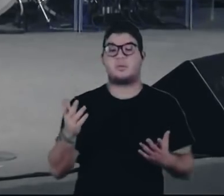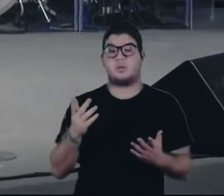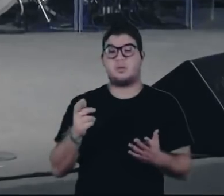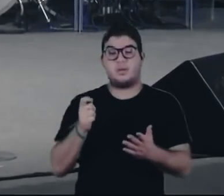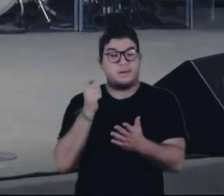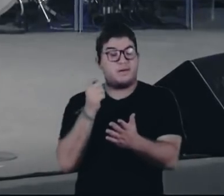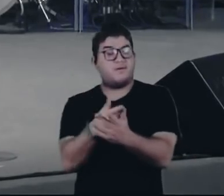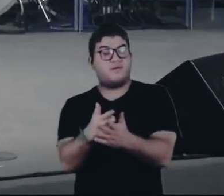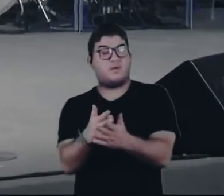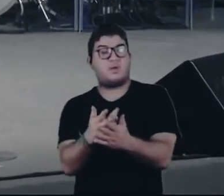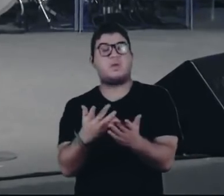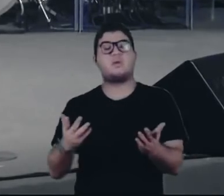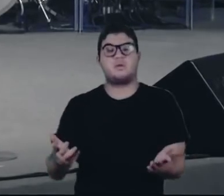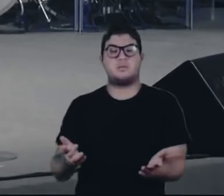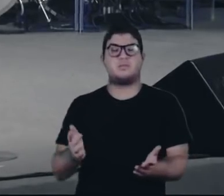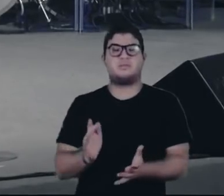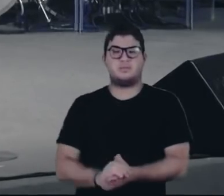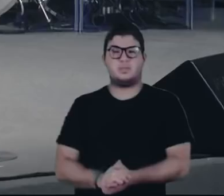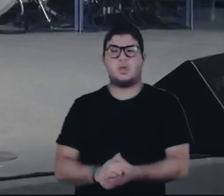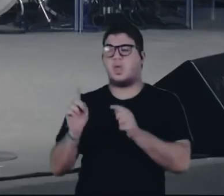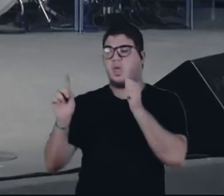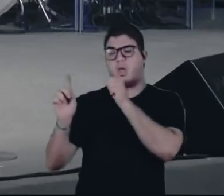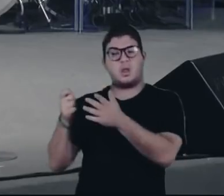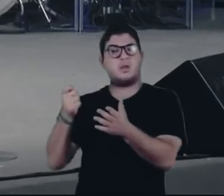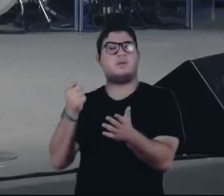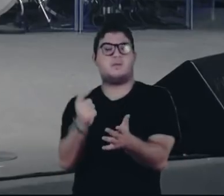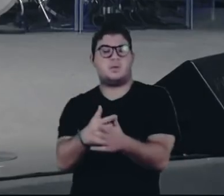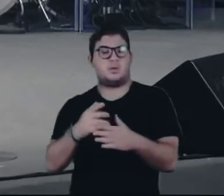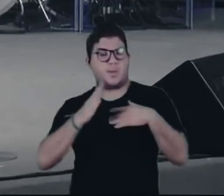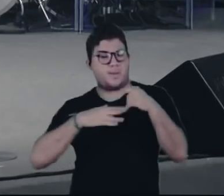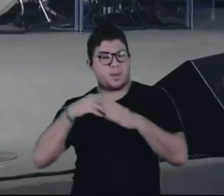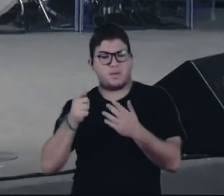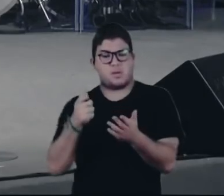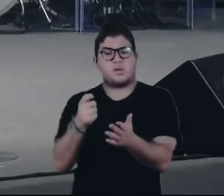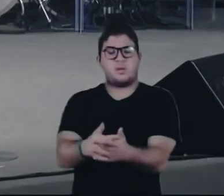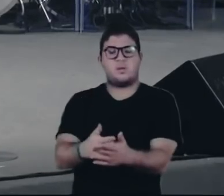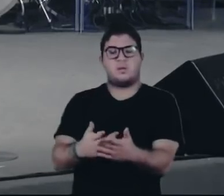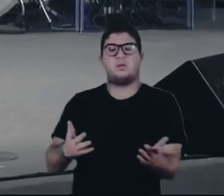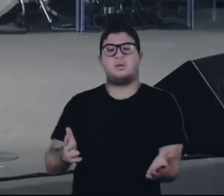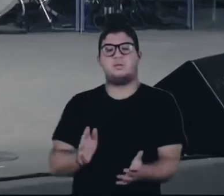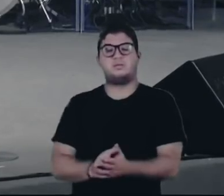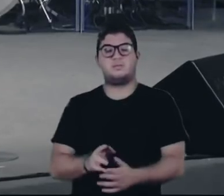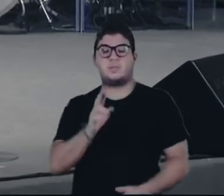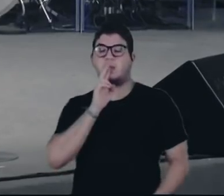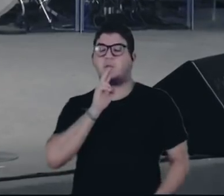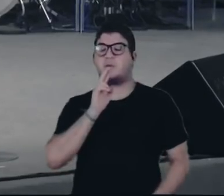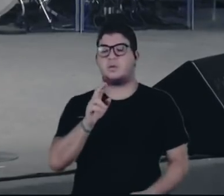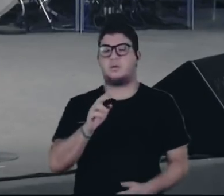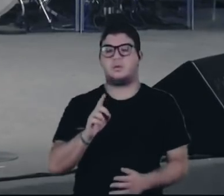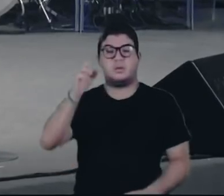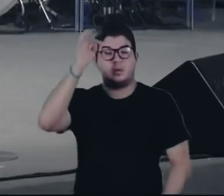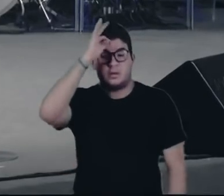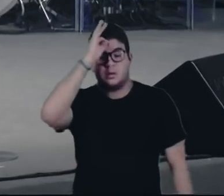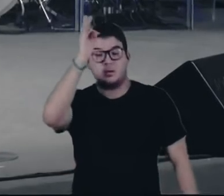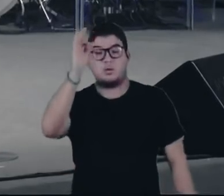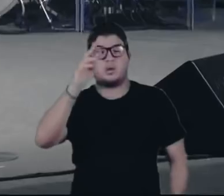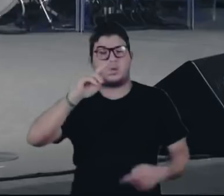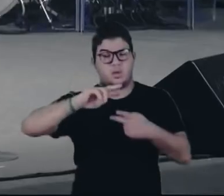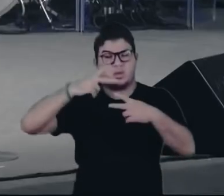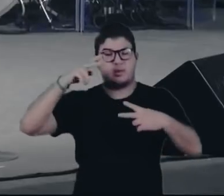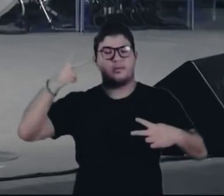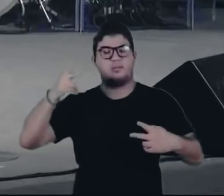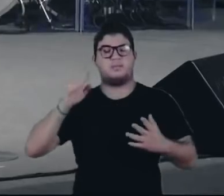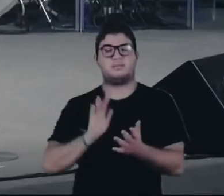Vender. Ela era vendedora. Qual foi o resultado do talento? A prosperidade.